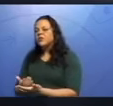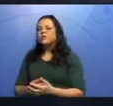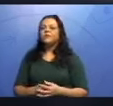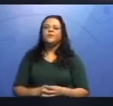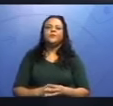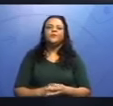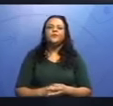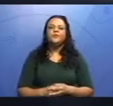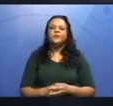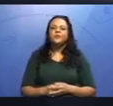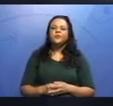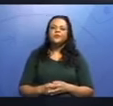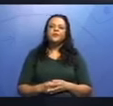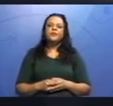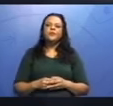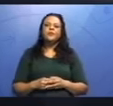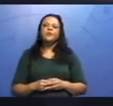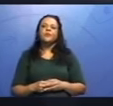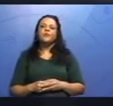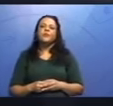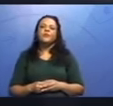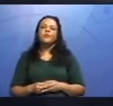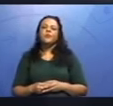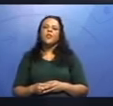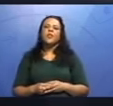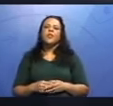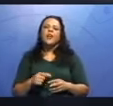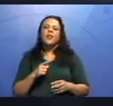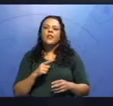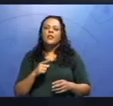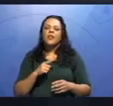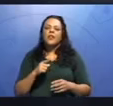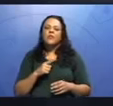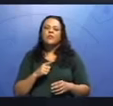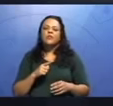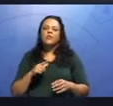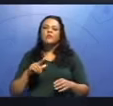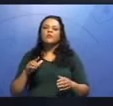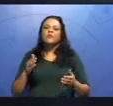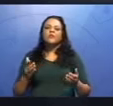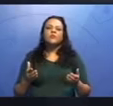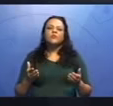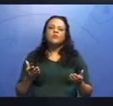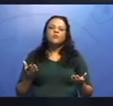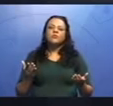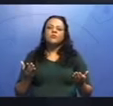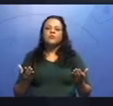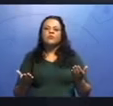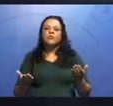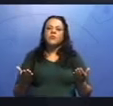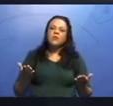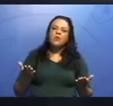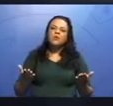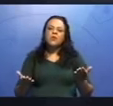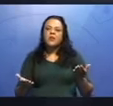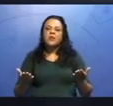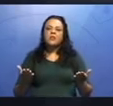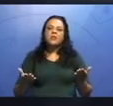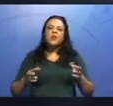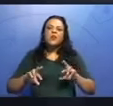não funciona para a outra. Ou seja, há uma alternância. Daí o nome alternativa, que é o que eu havia dito.